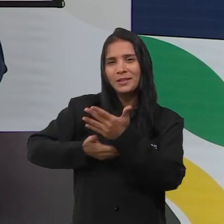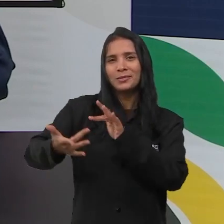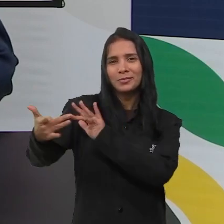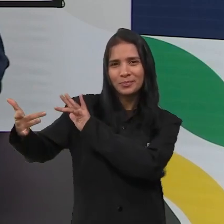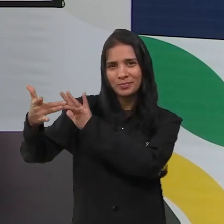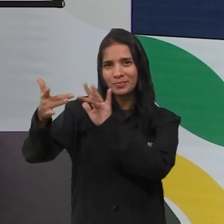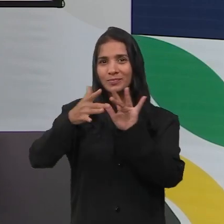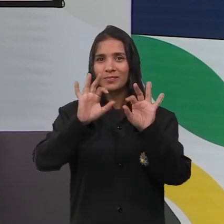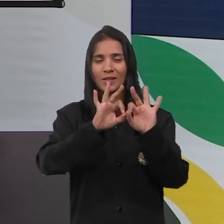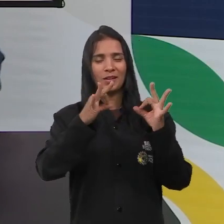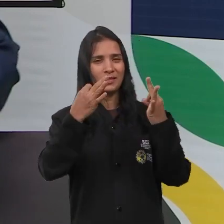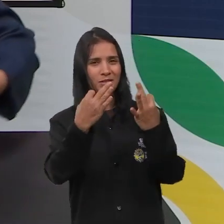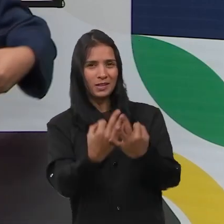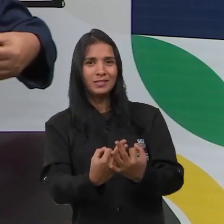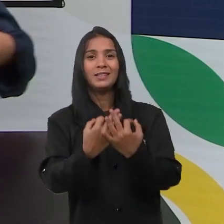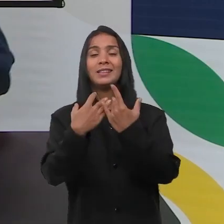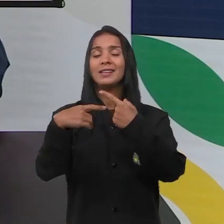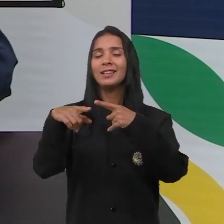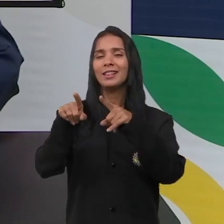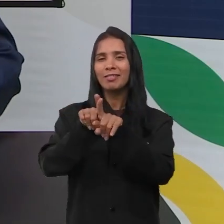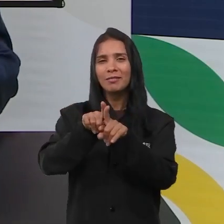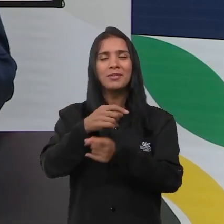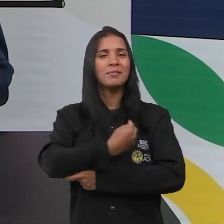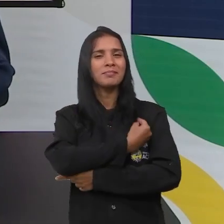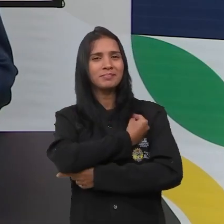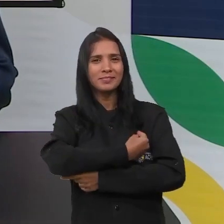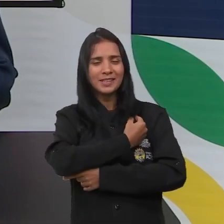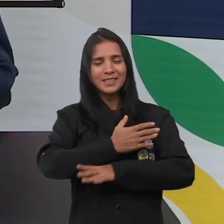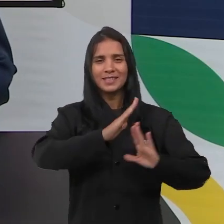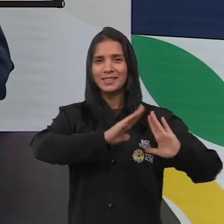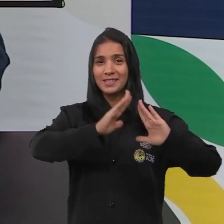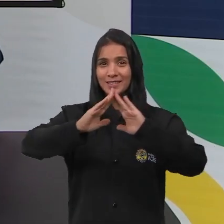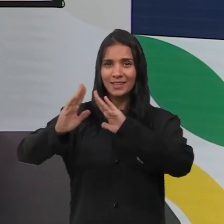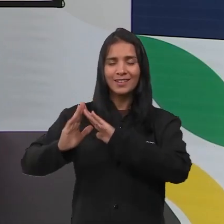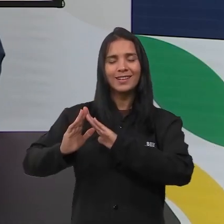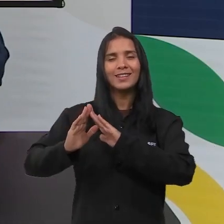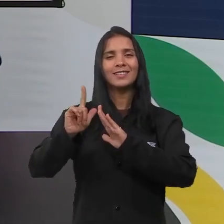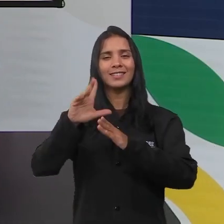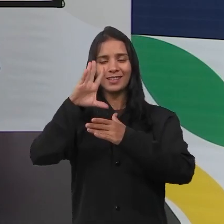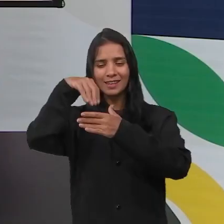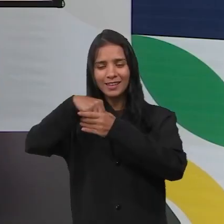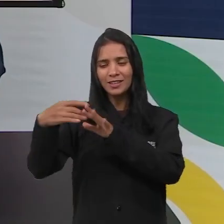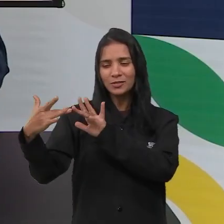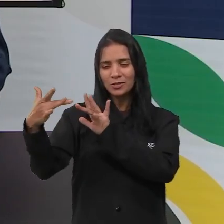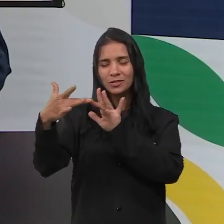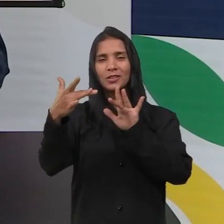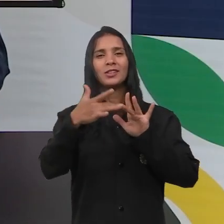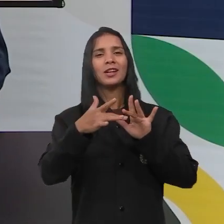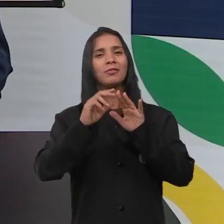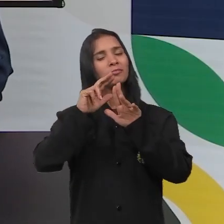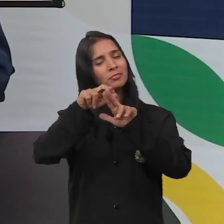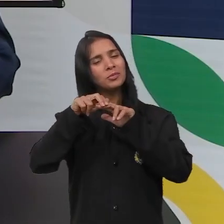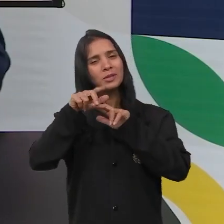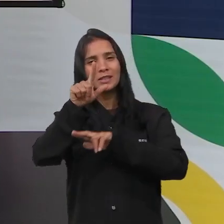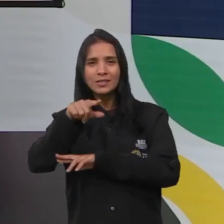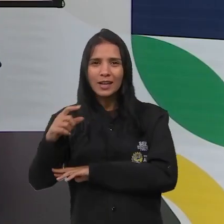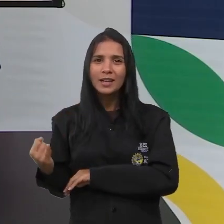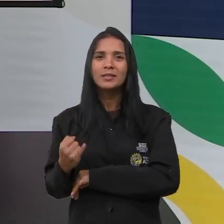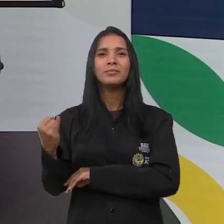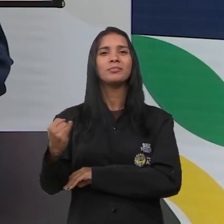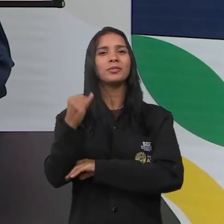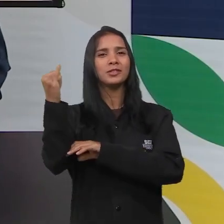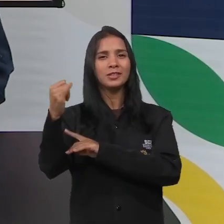nas nossas casas, faz parte daquele encontro familiar e não deixa de ser aí uma